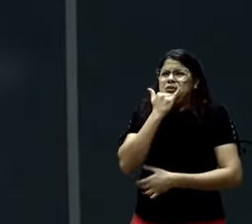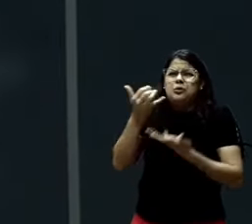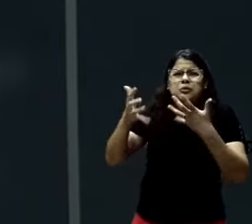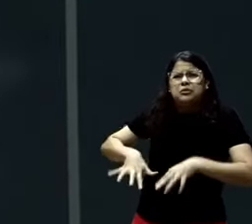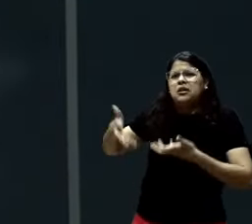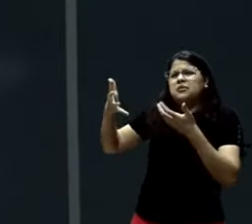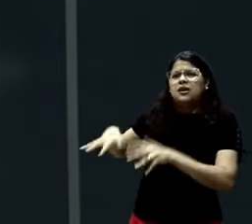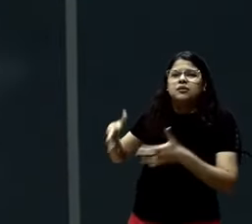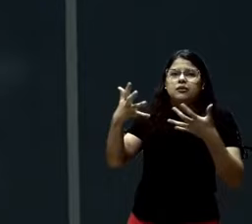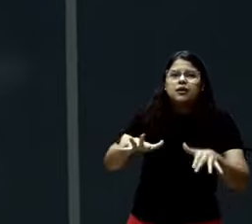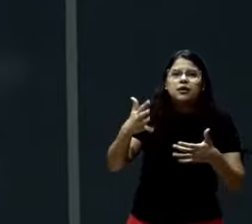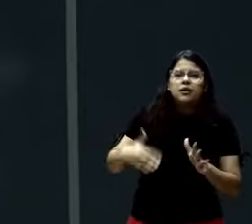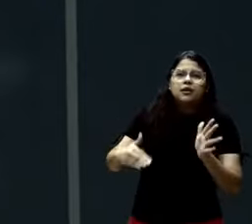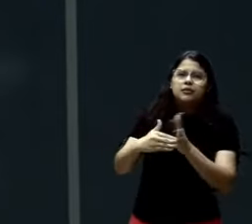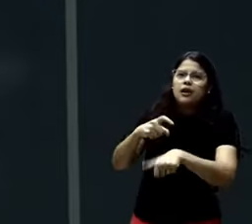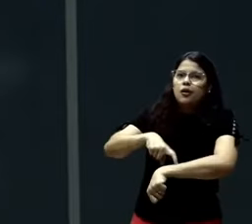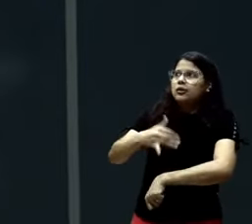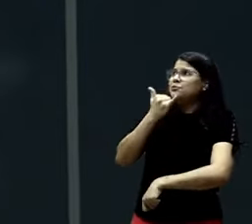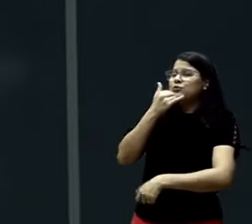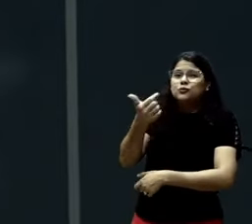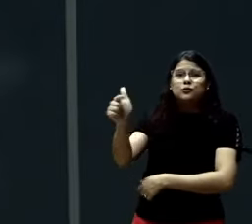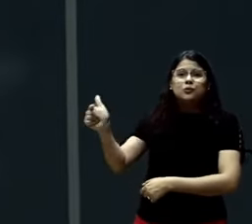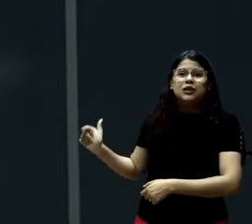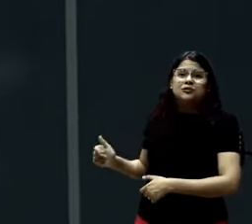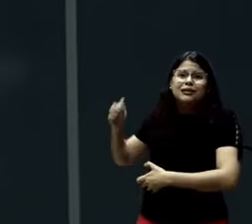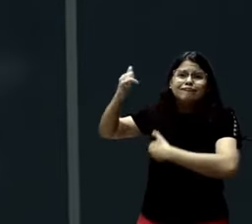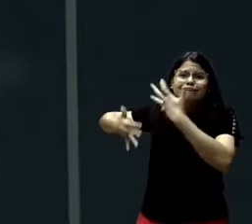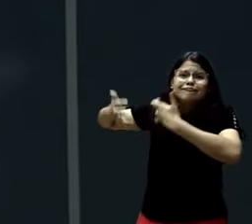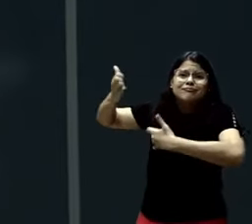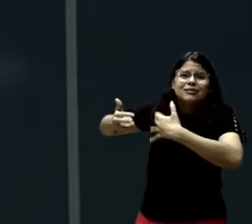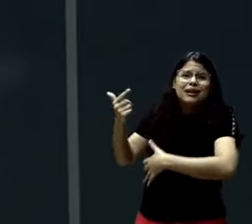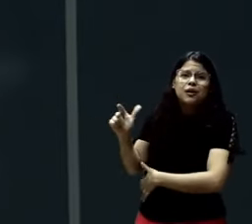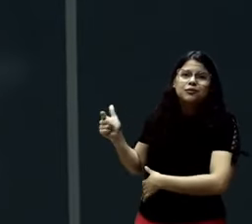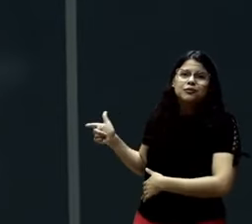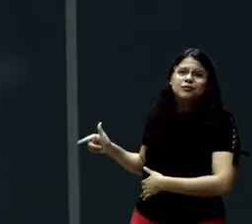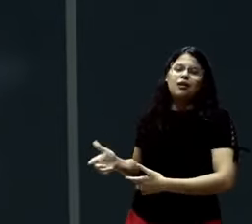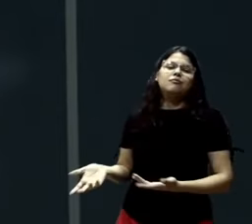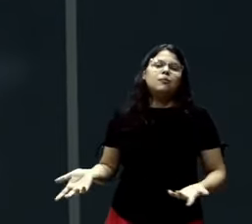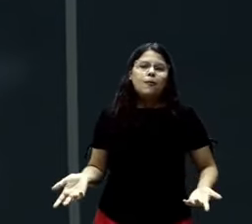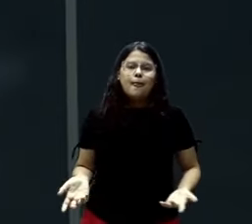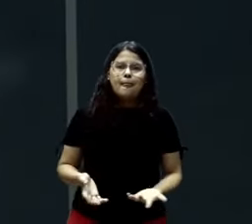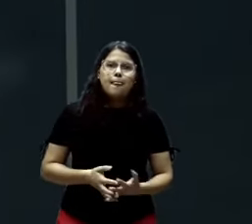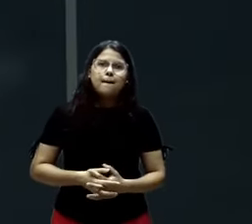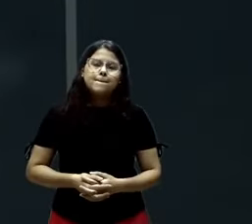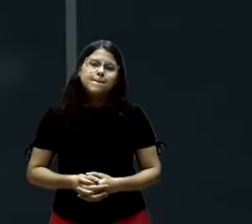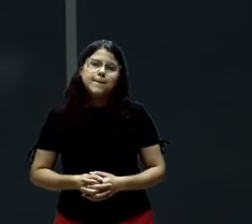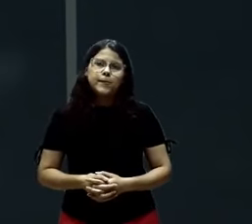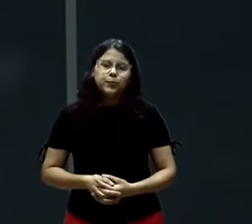chega um momento que acaba a desculpa. A Bíblia, ela vai nos